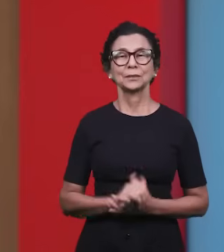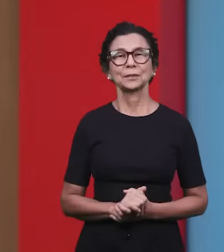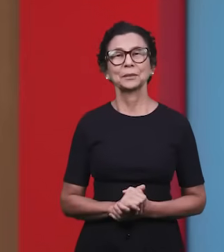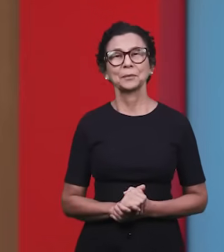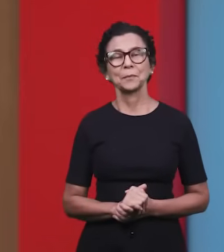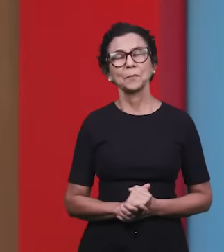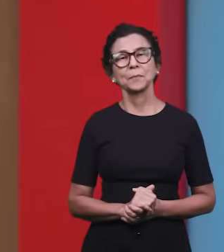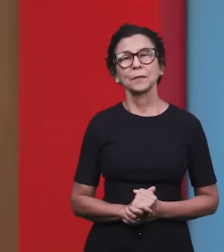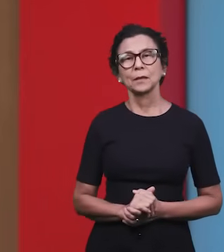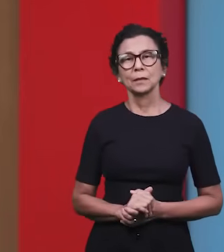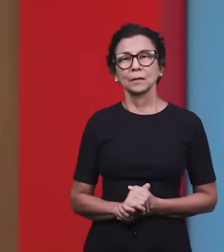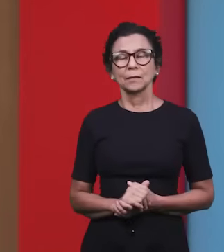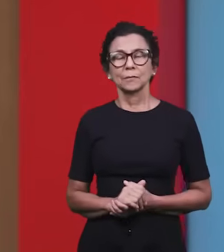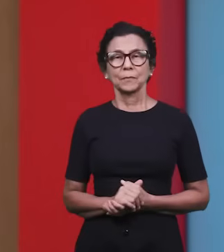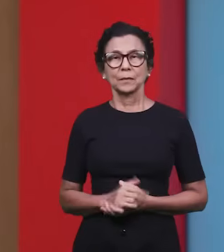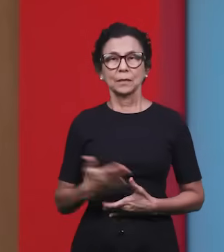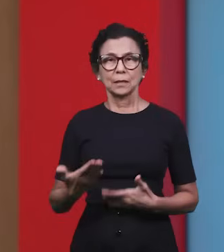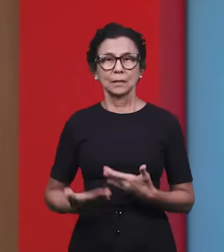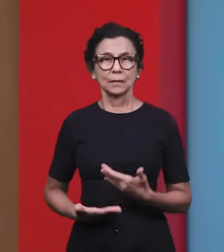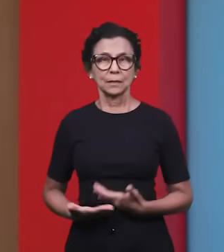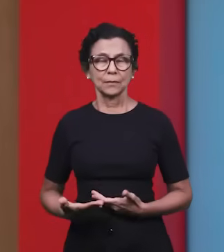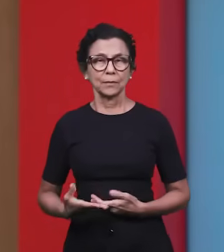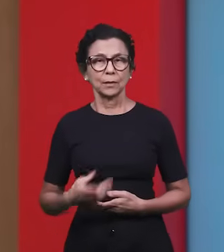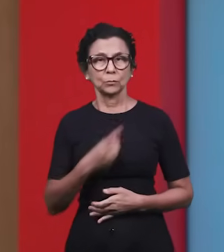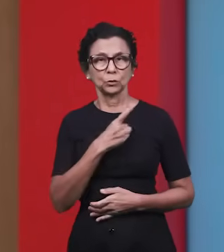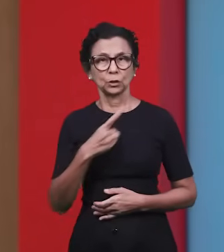que ama servir ao Senhor, o diácono que ama